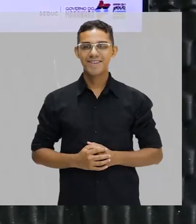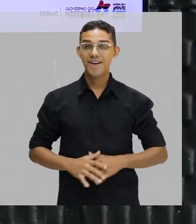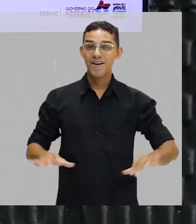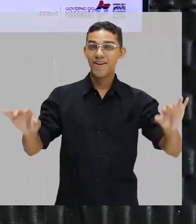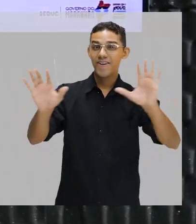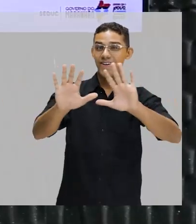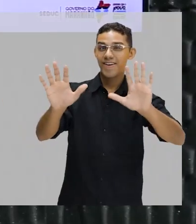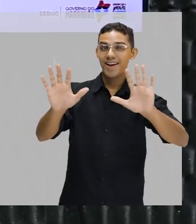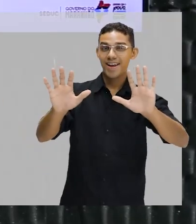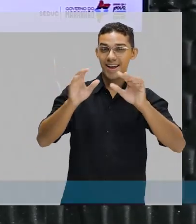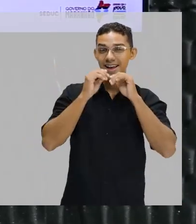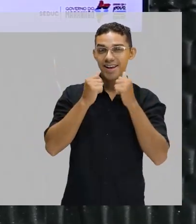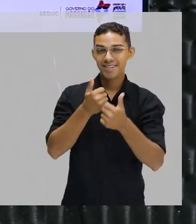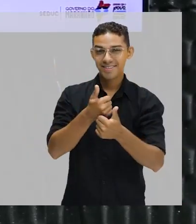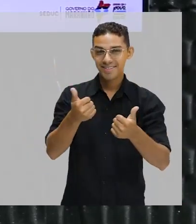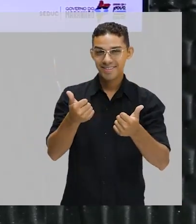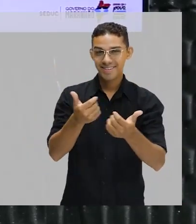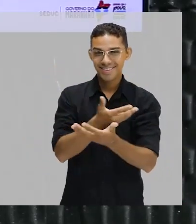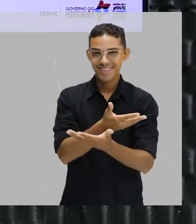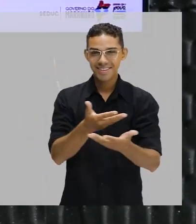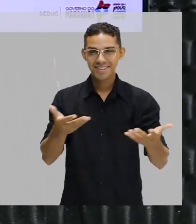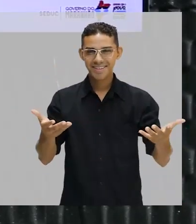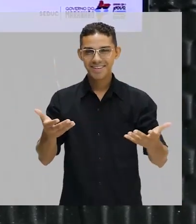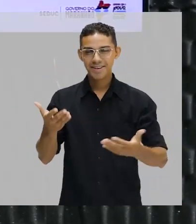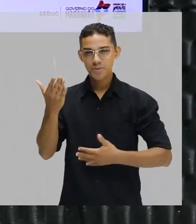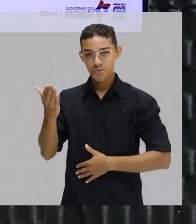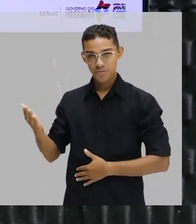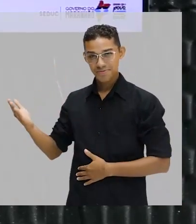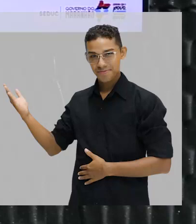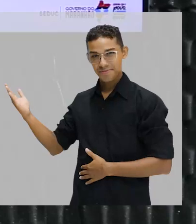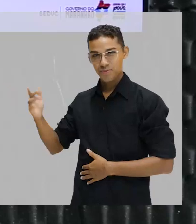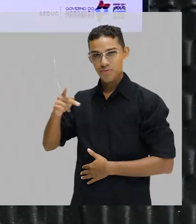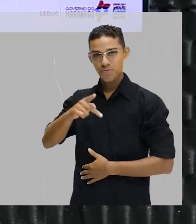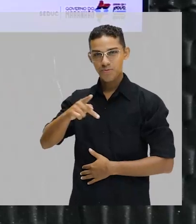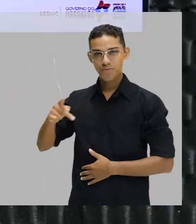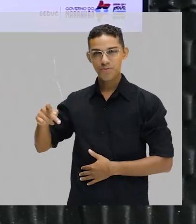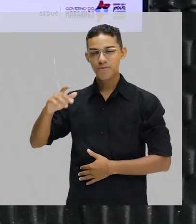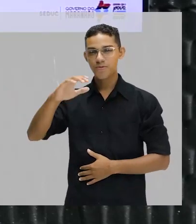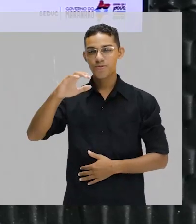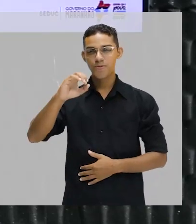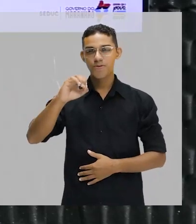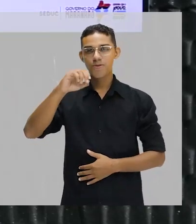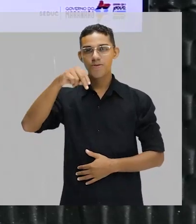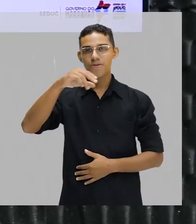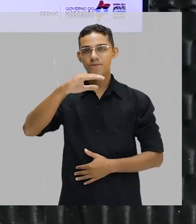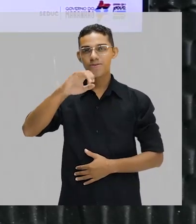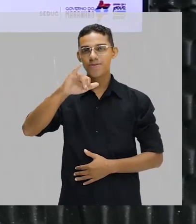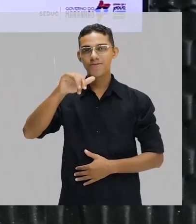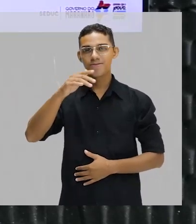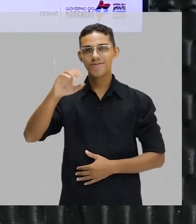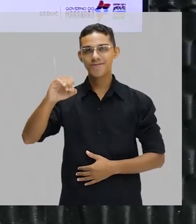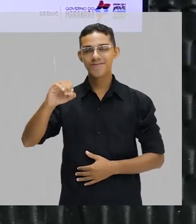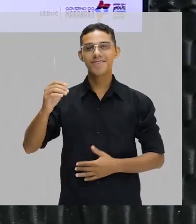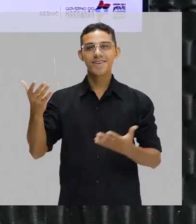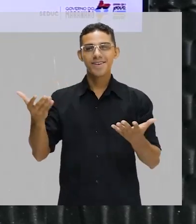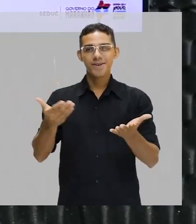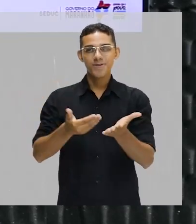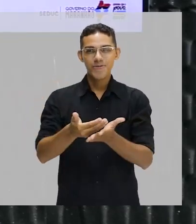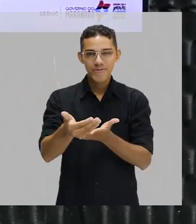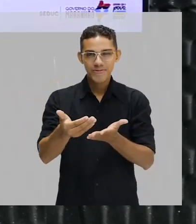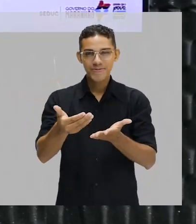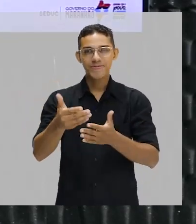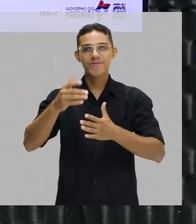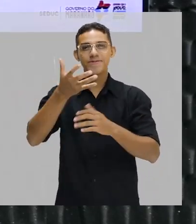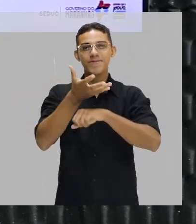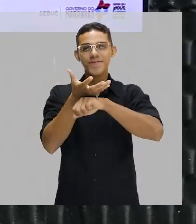Olá, pessoal! Tudo bem com vocês? Sou professora Conceição Alencar e começa agora a sua aula de língua portuguesa. Se liga na